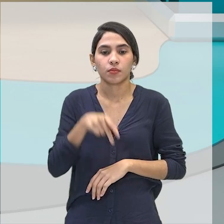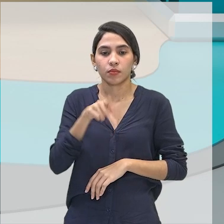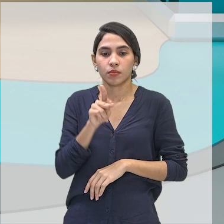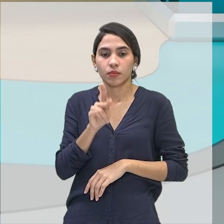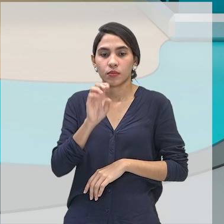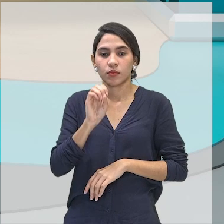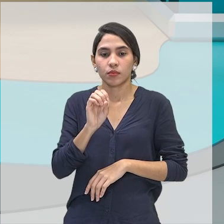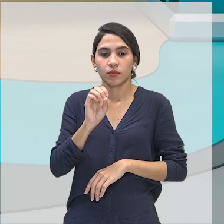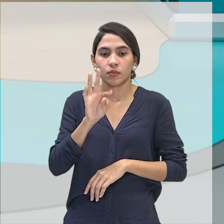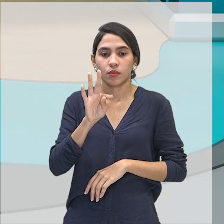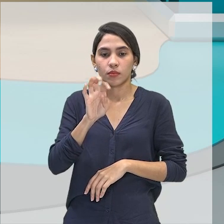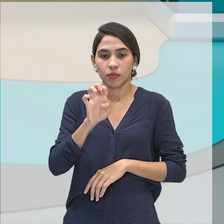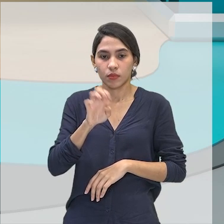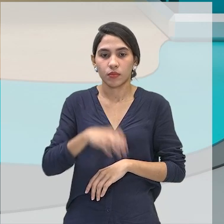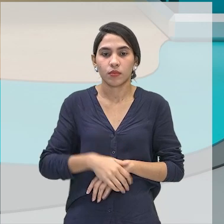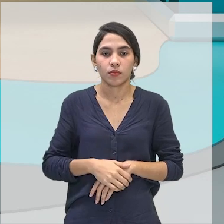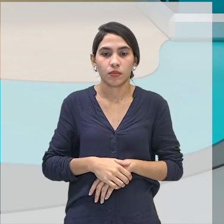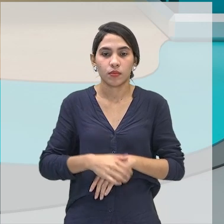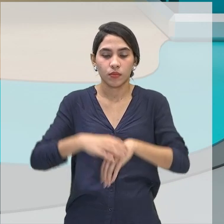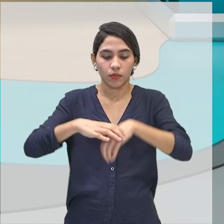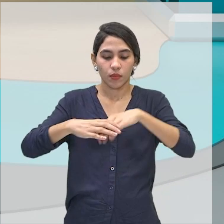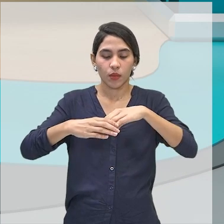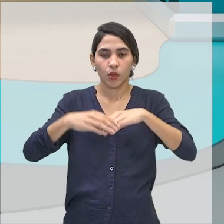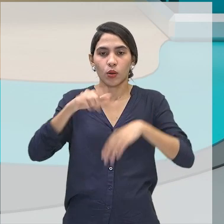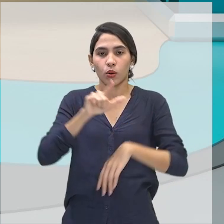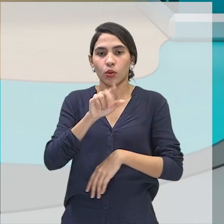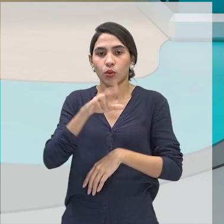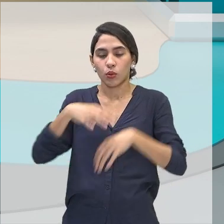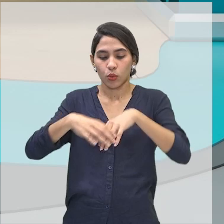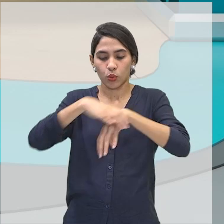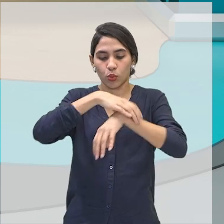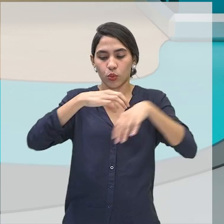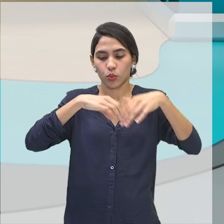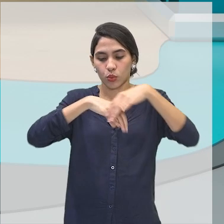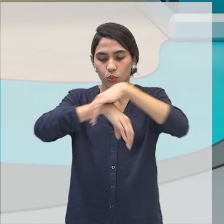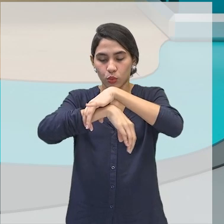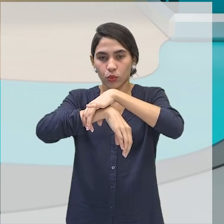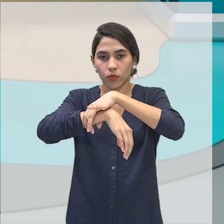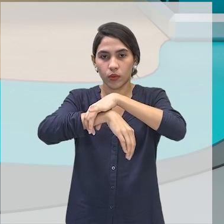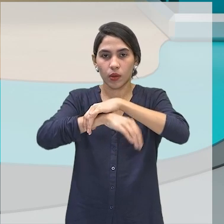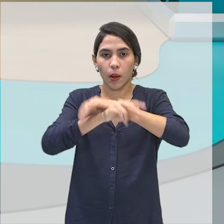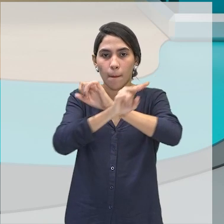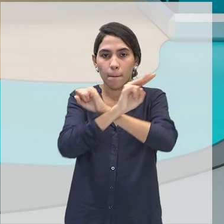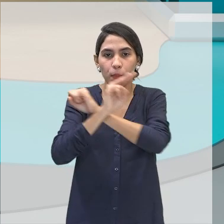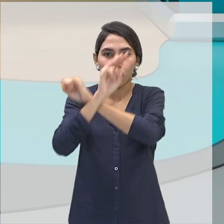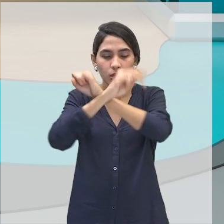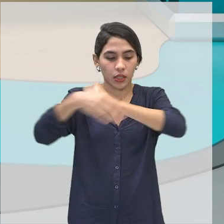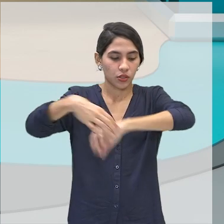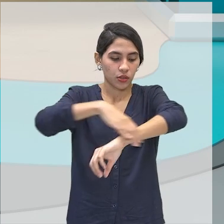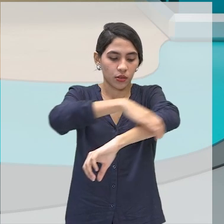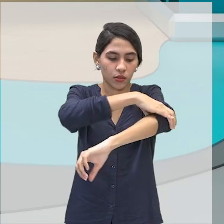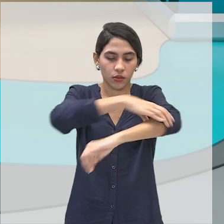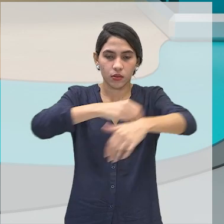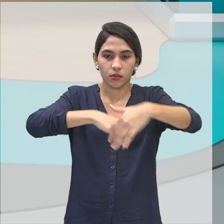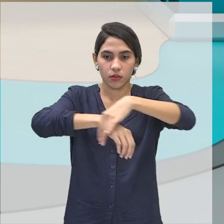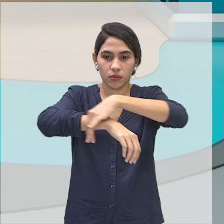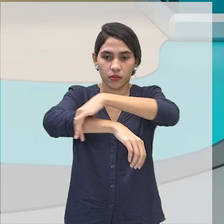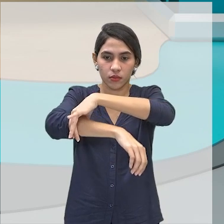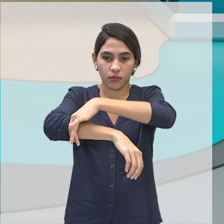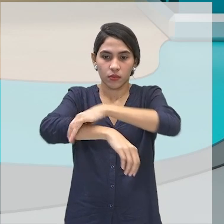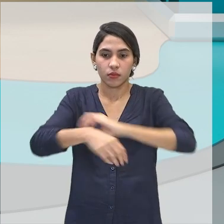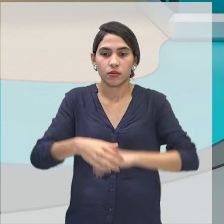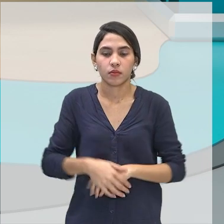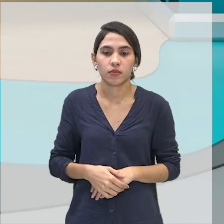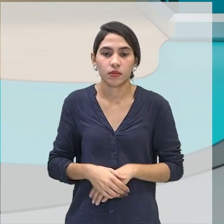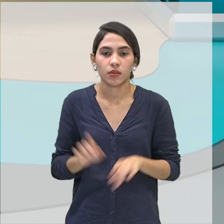os kotês, que é o par de luvas que vai proteger o antebraço do kendoka, tá? Ele